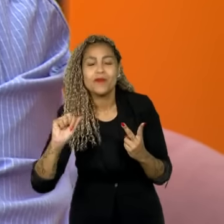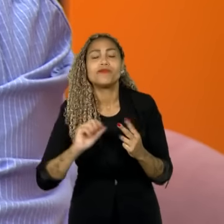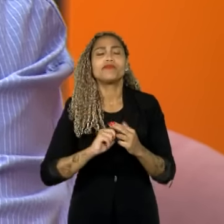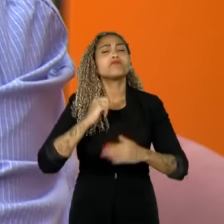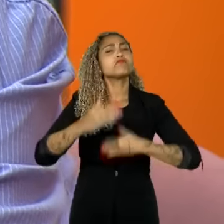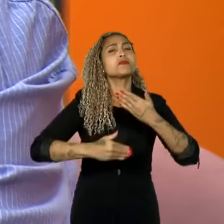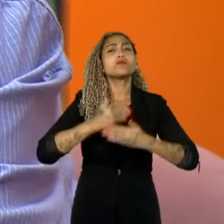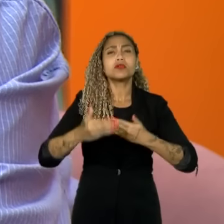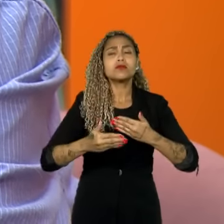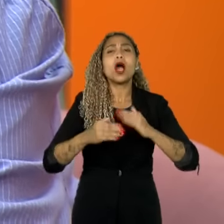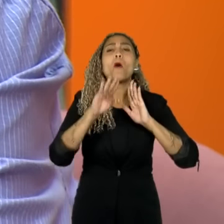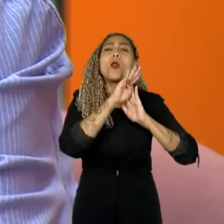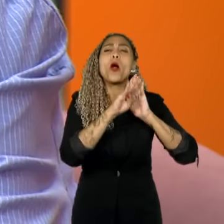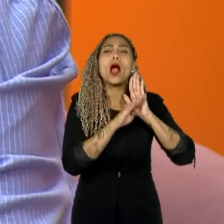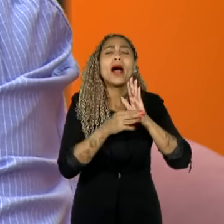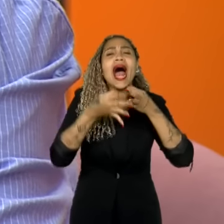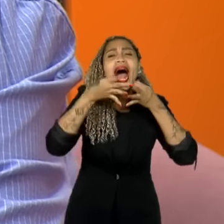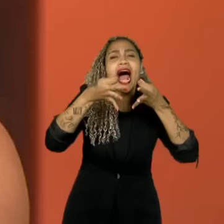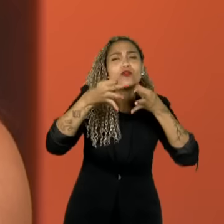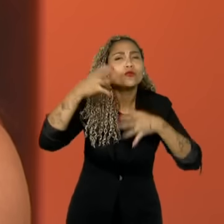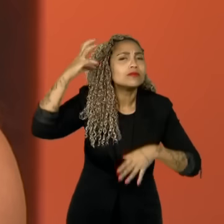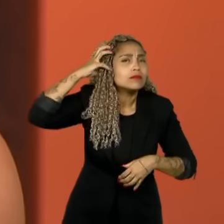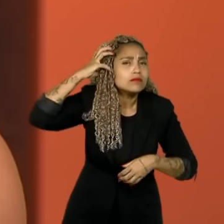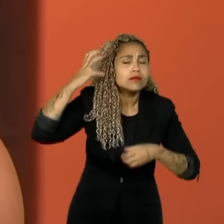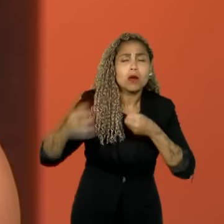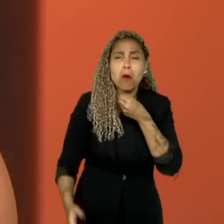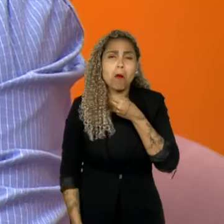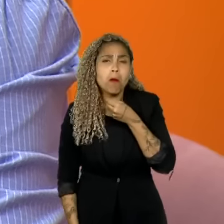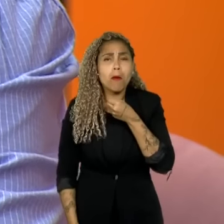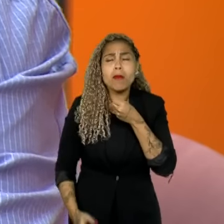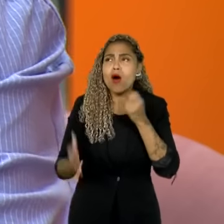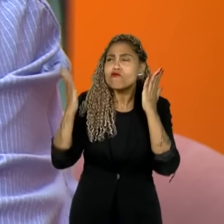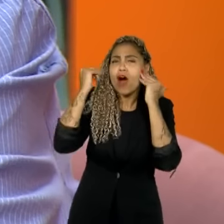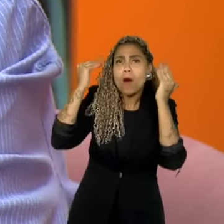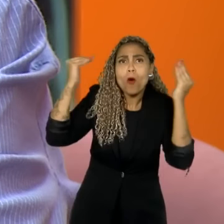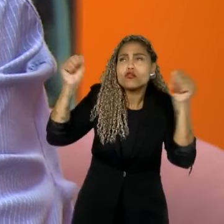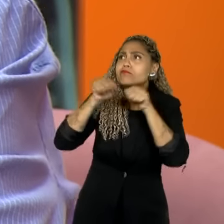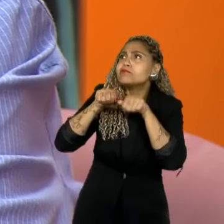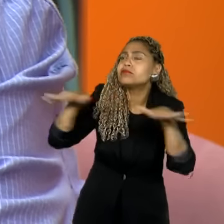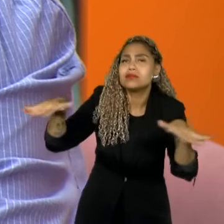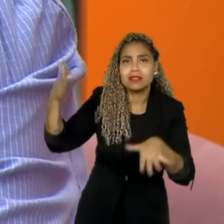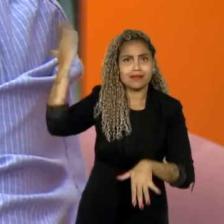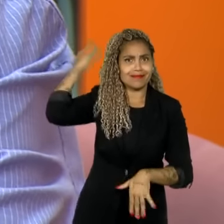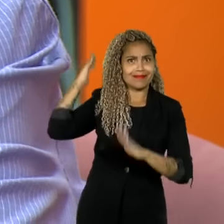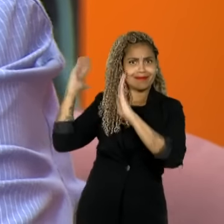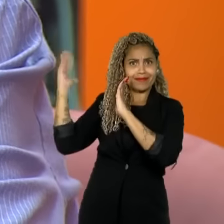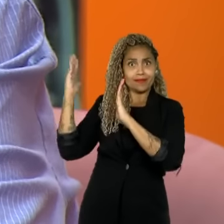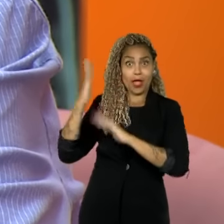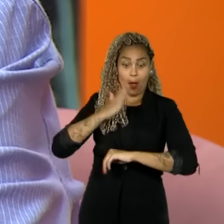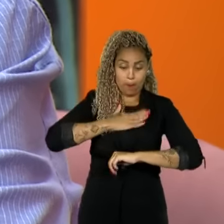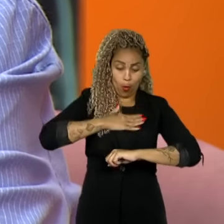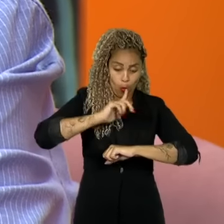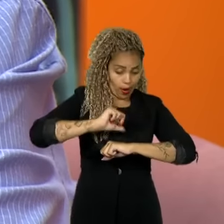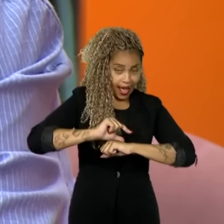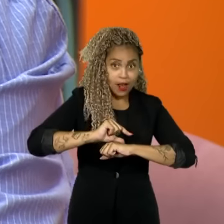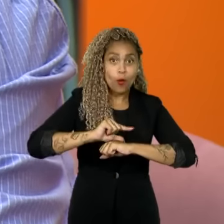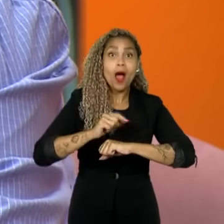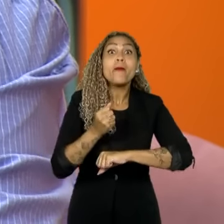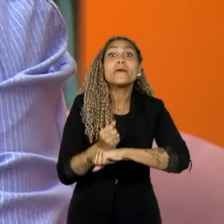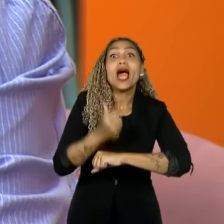passou a ter uma boa repercussão, né, na época, porque a gente tinha uma vantagem, o meu horário era meia-noite.